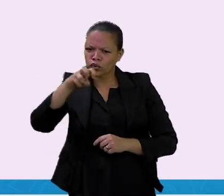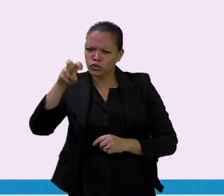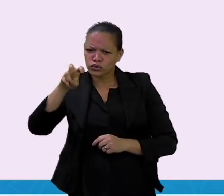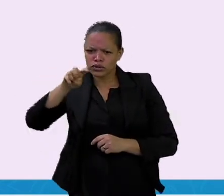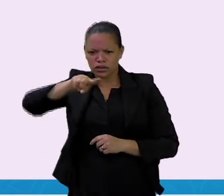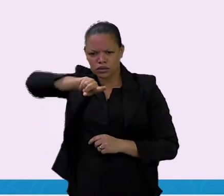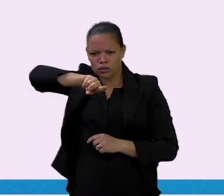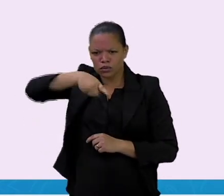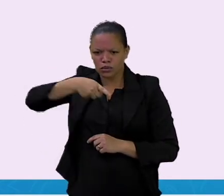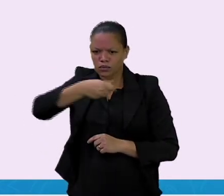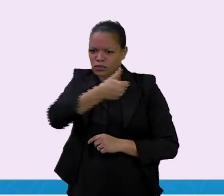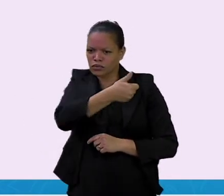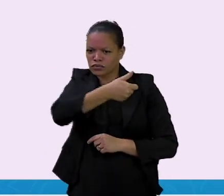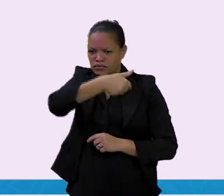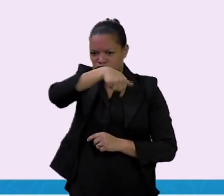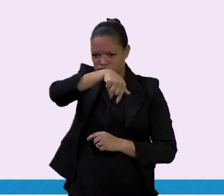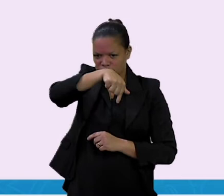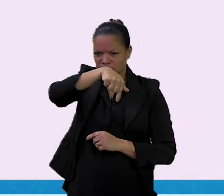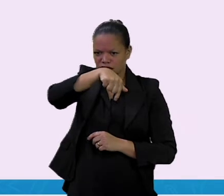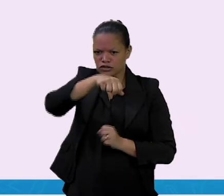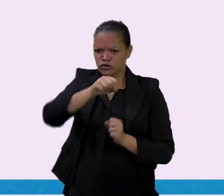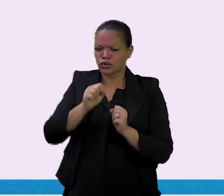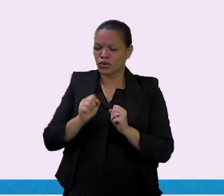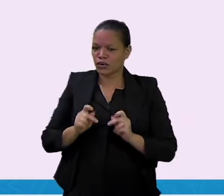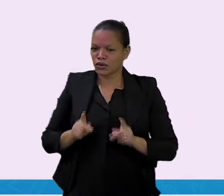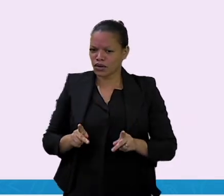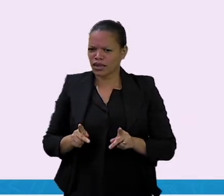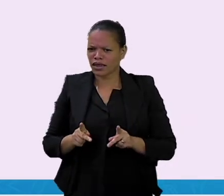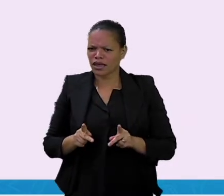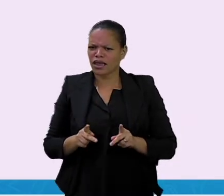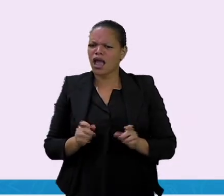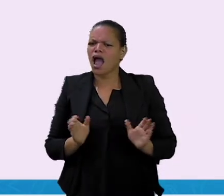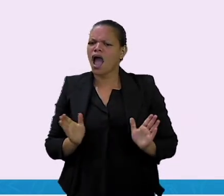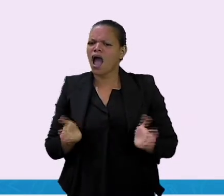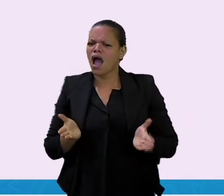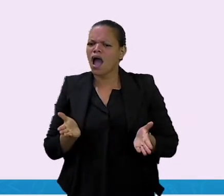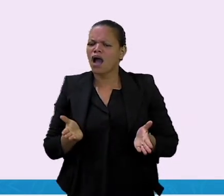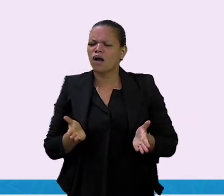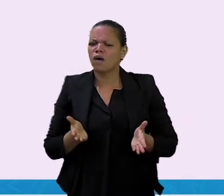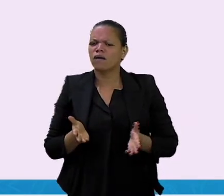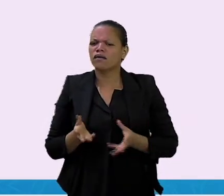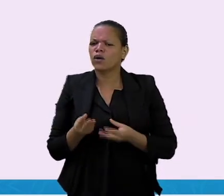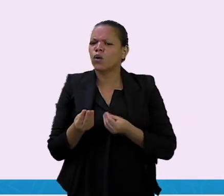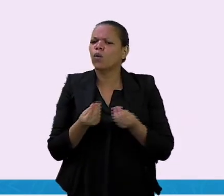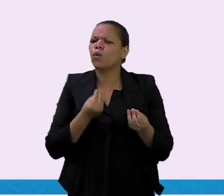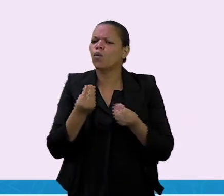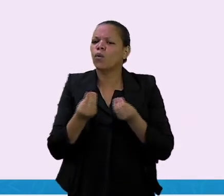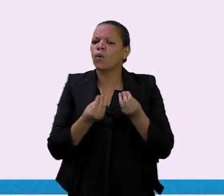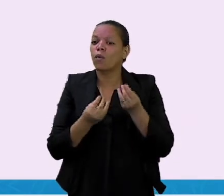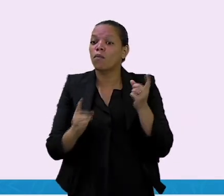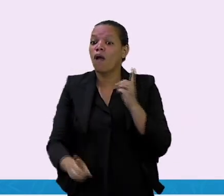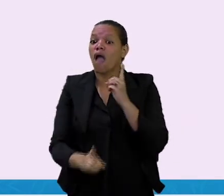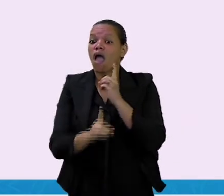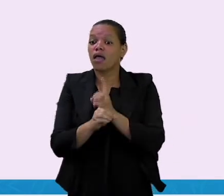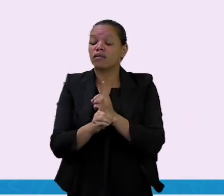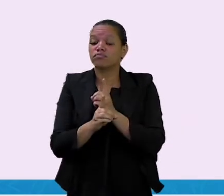Por isso que nessa conta que já está armada para vocês, vocês encontram aqui, olha, o número 0 acrescentado.